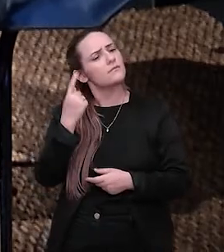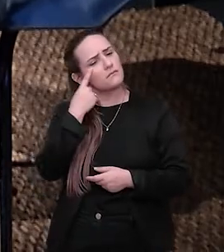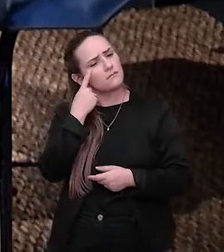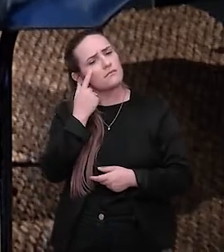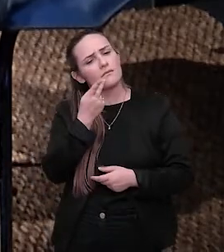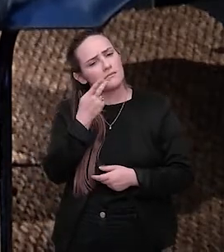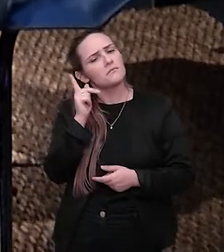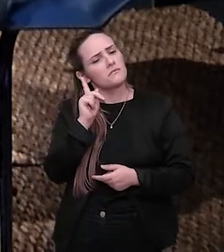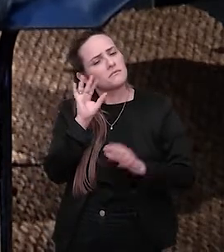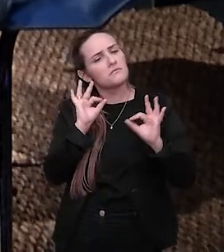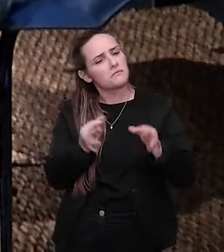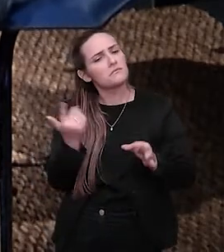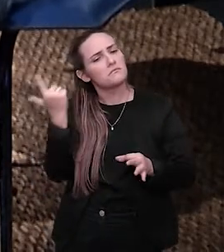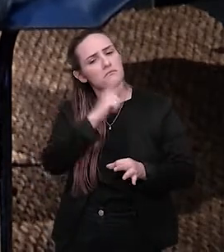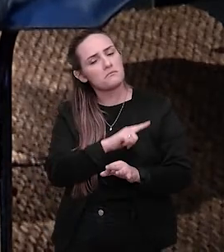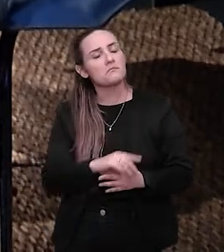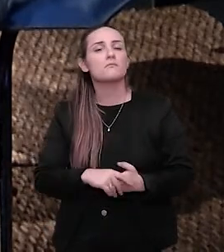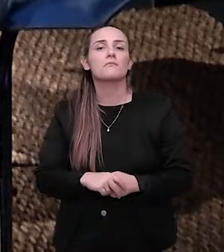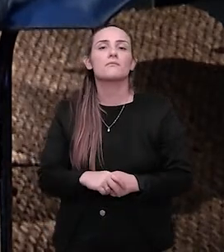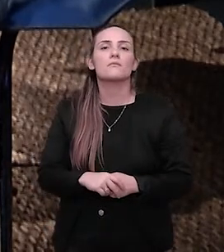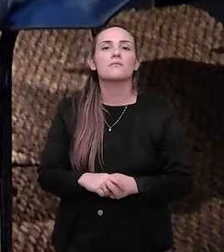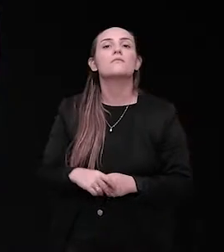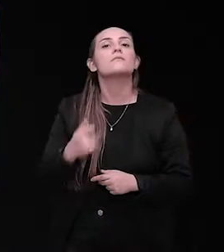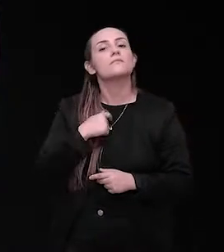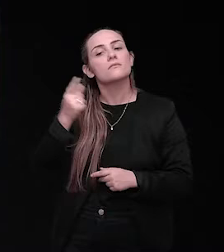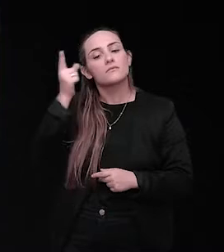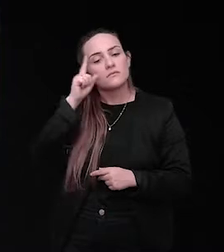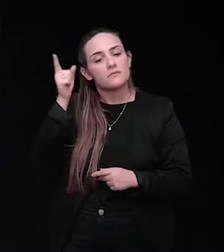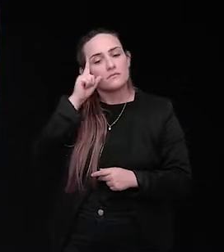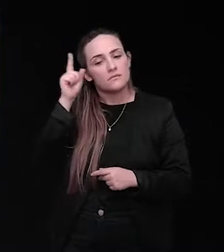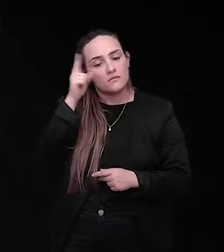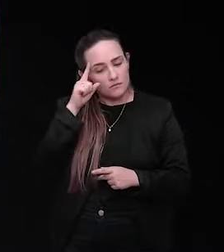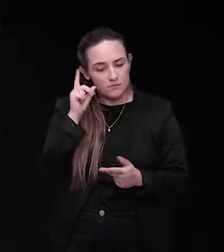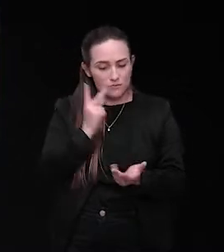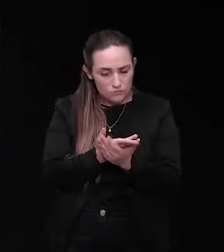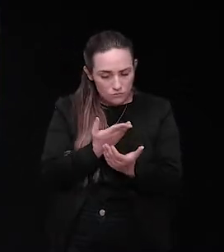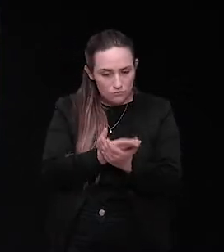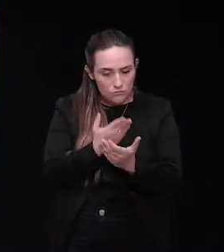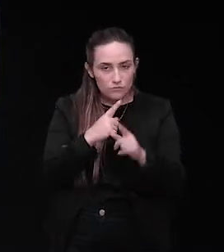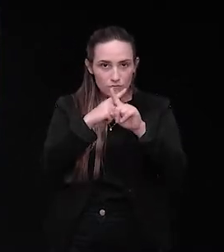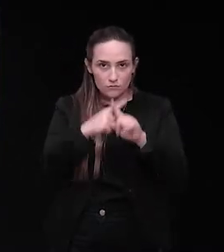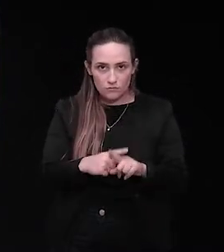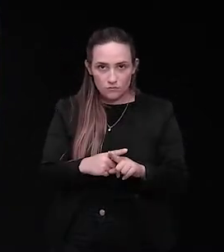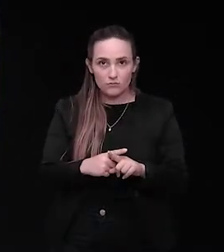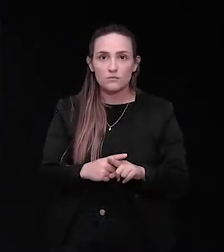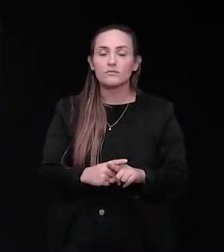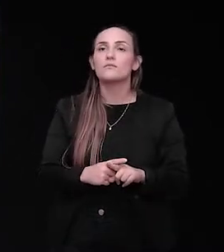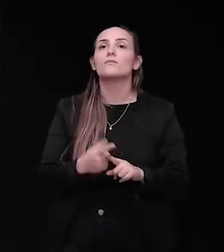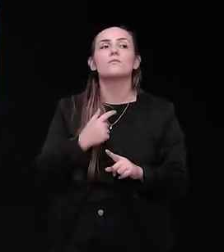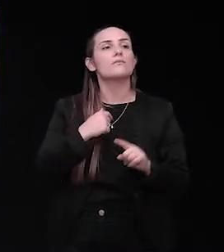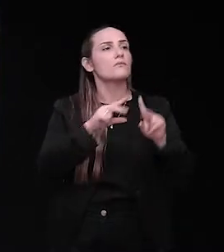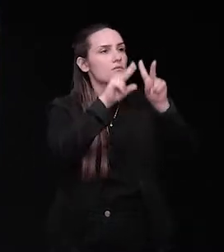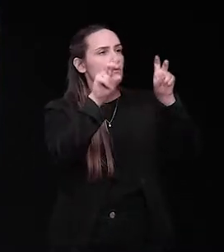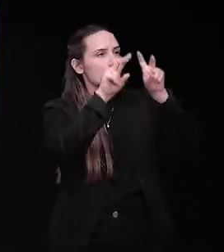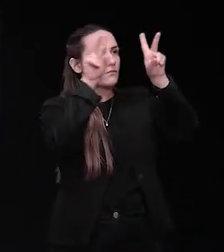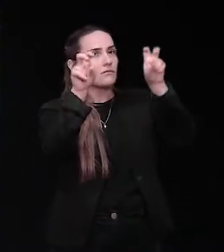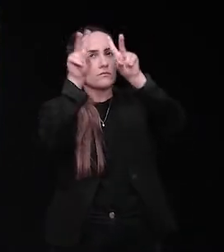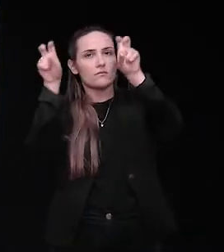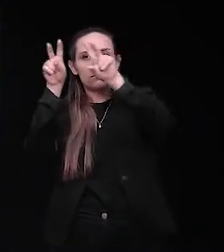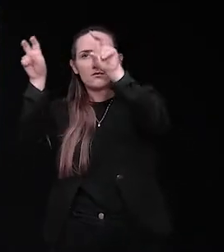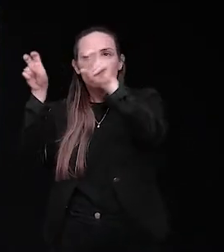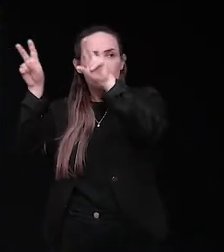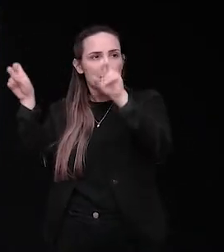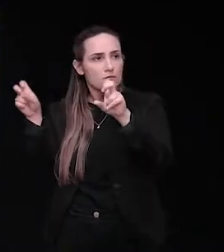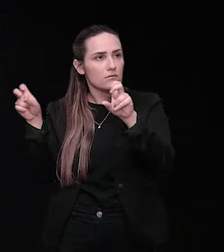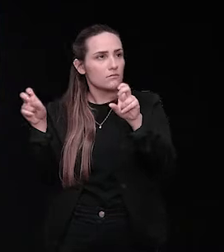a partir dali que eu passei naquilo ali, eu vi que dava certo. A partir dali eu comecei a, metodicamente, a estudar para concurso. Como?